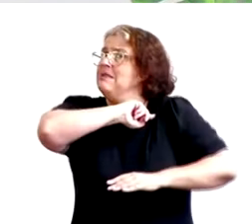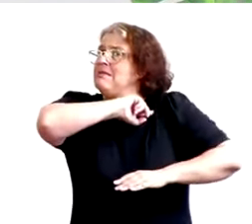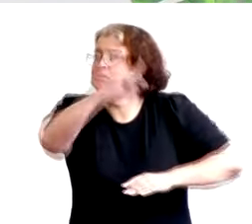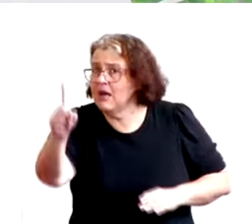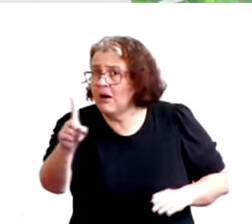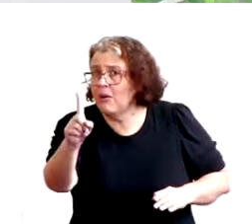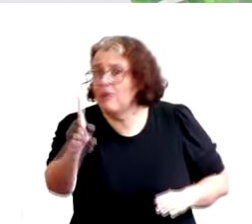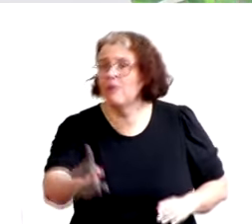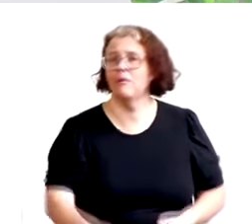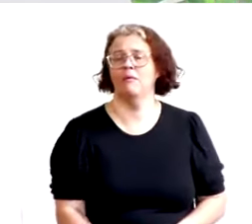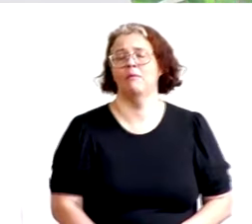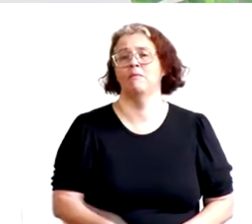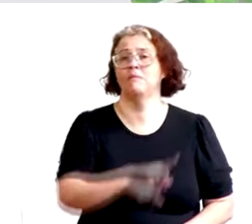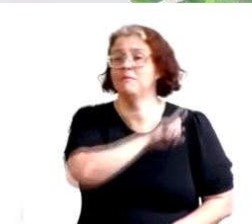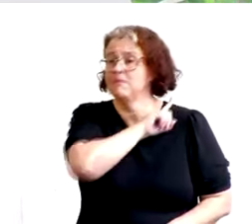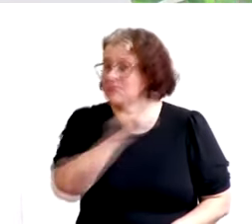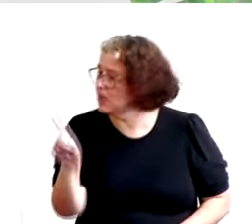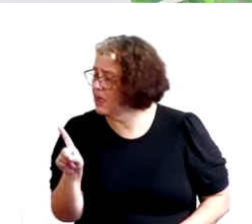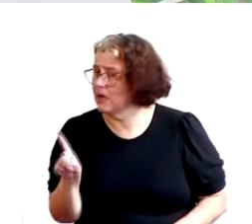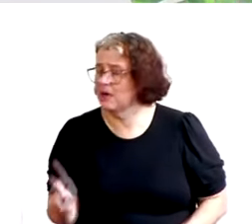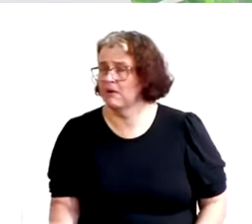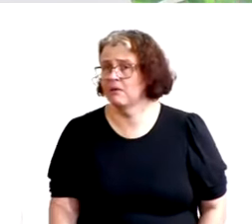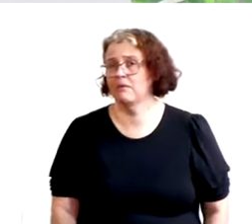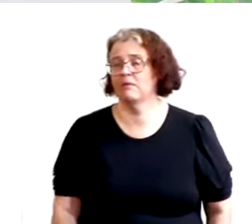a percepção do homem